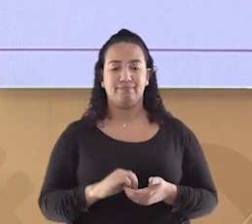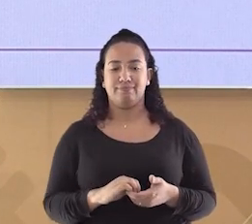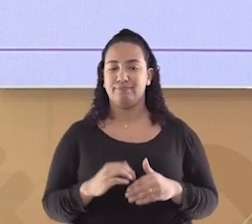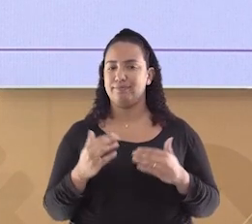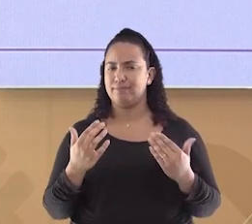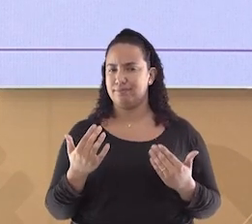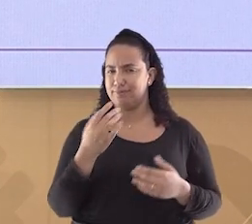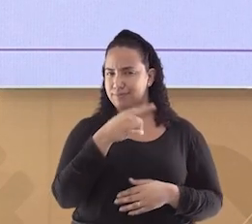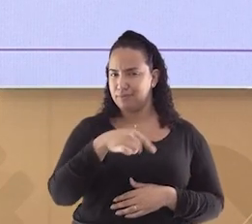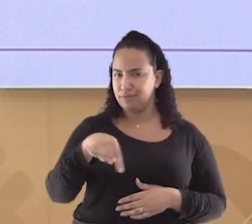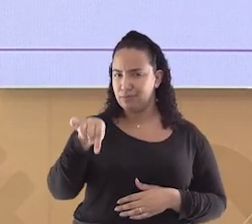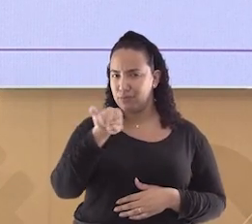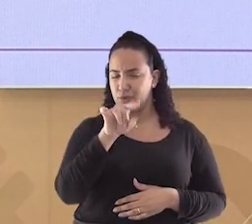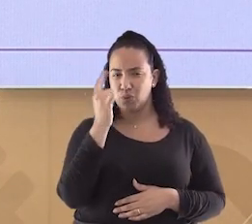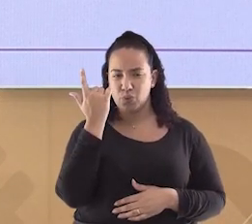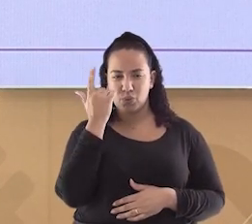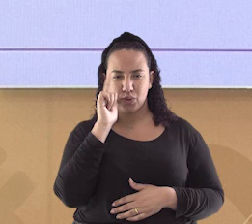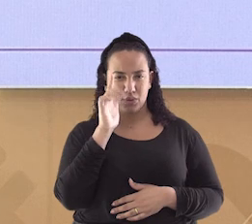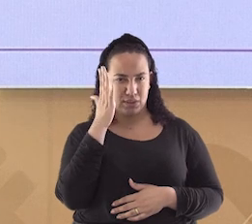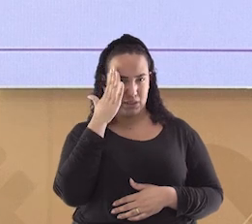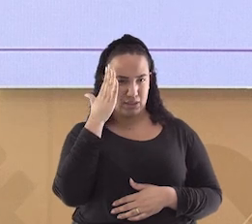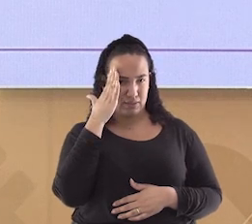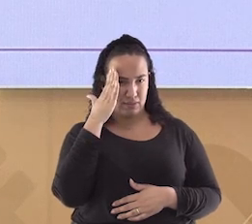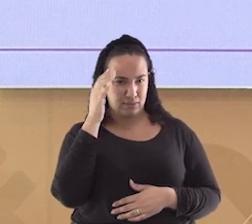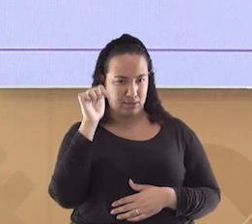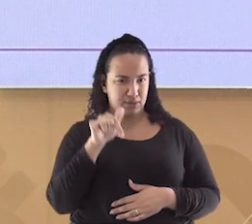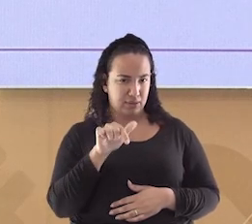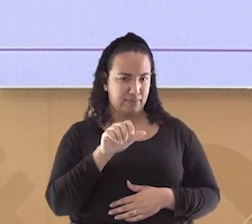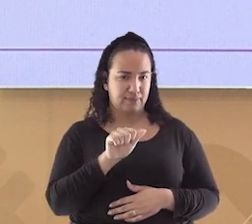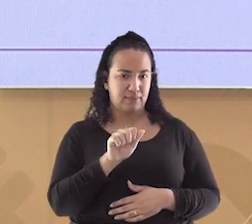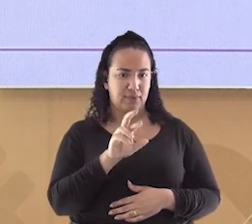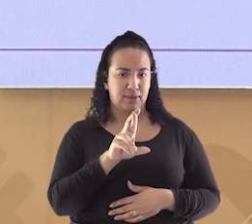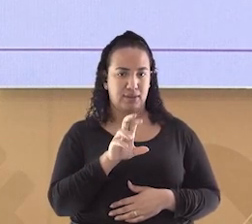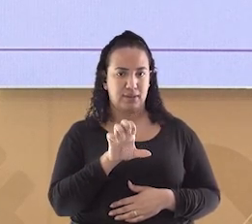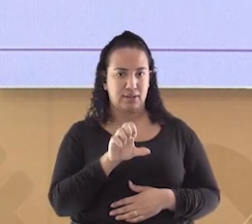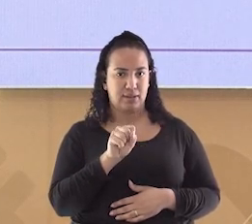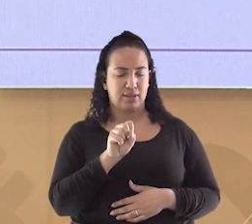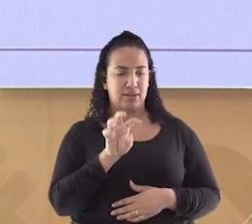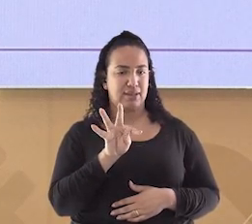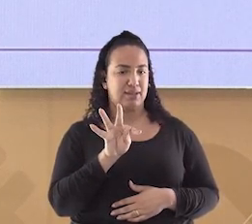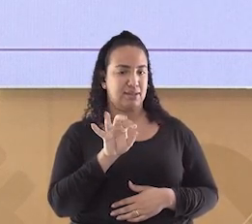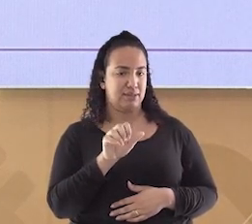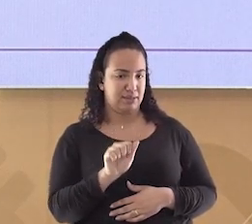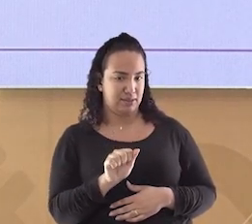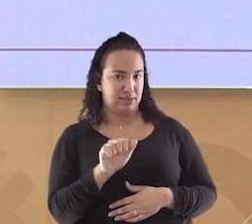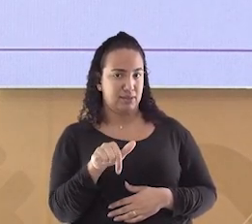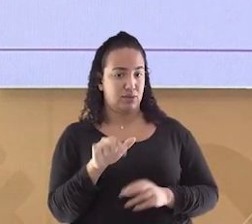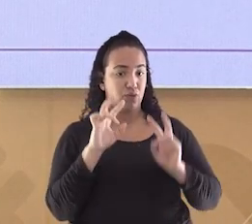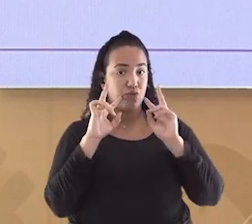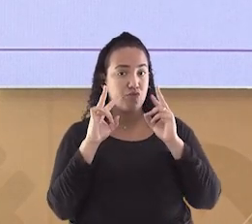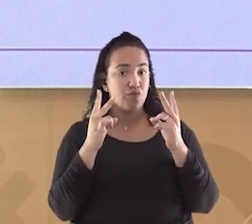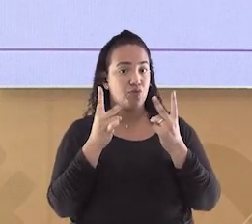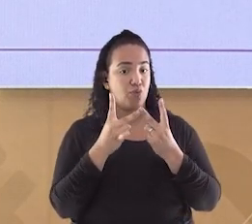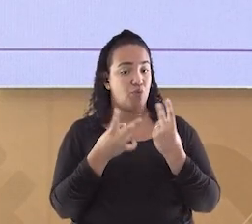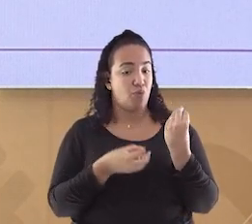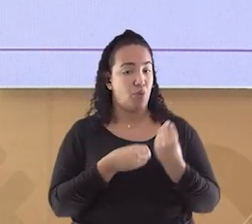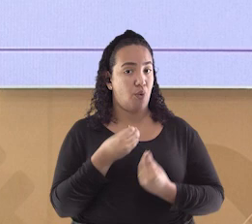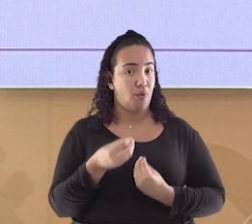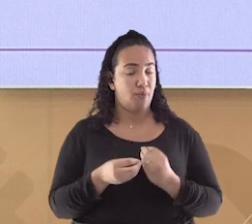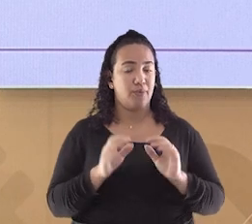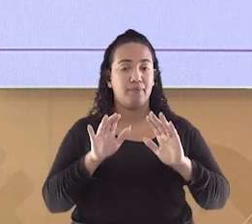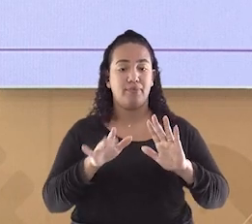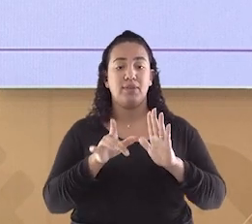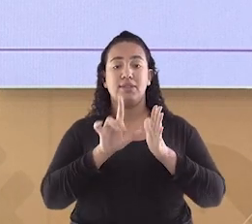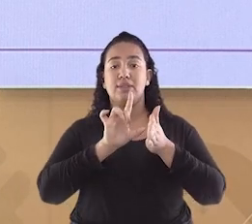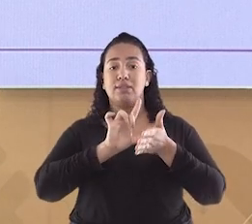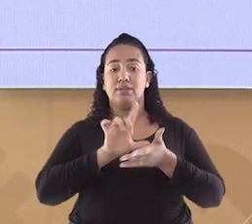centímetros cúbicos. Será que conseguimos determinar a medida da aresta, sabendo do seu volume? Mas,